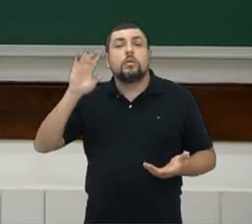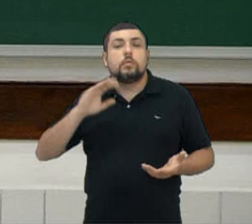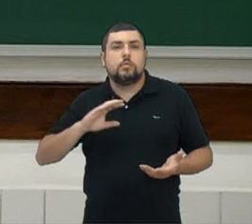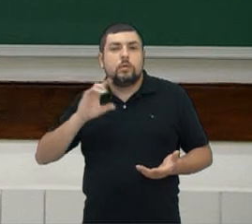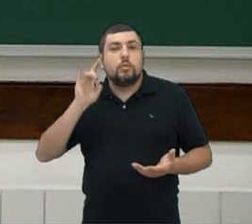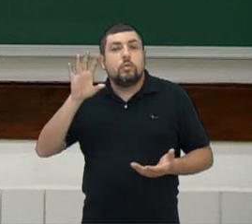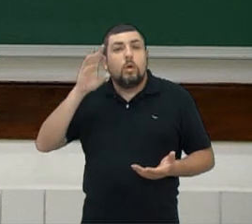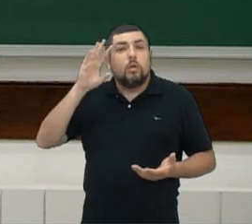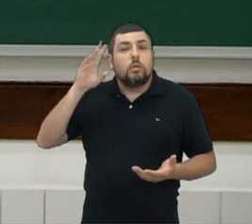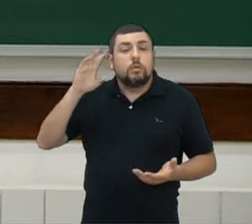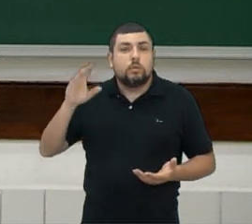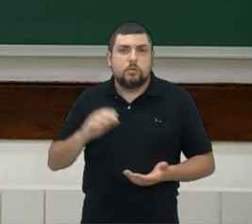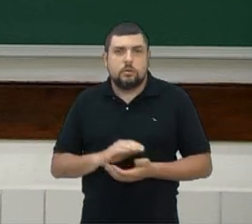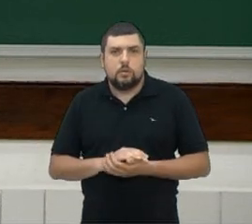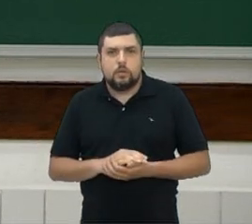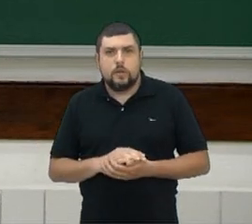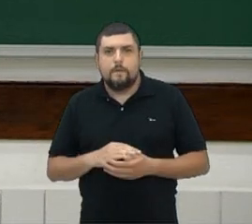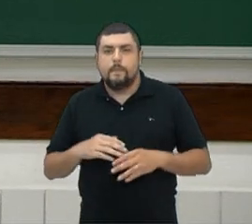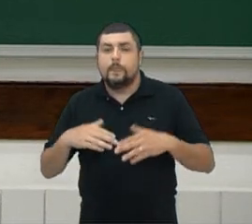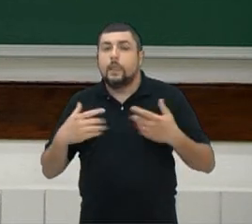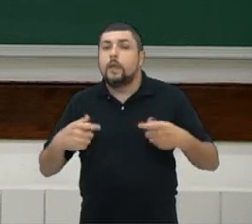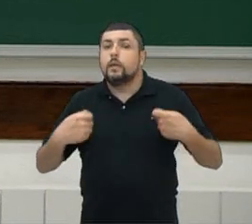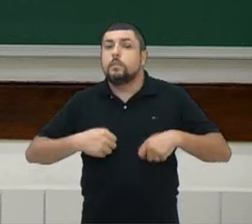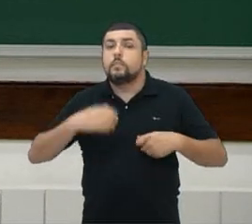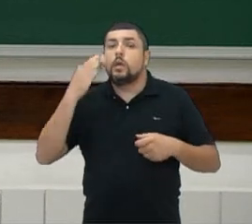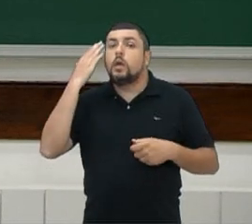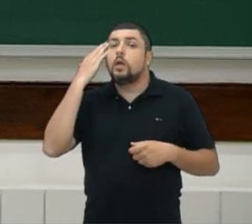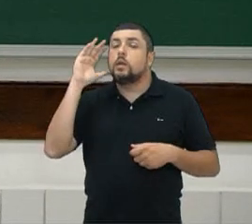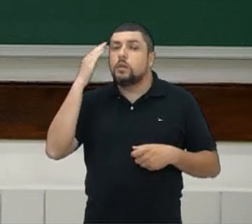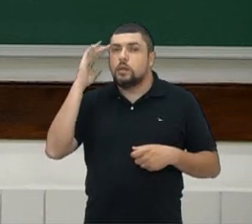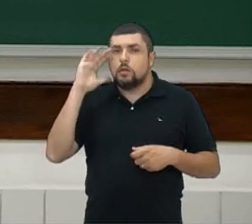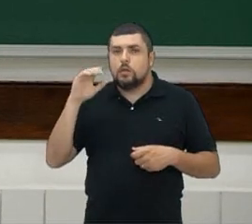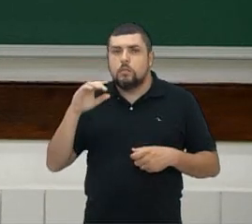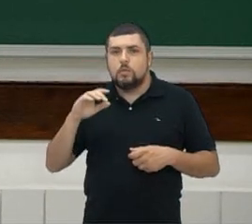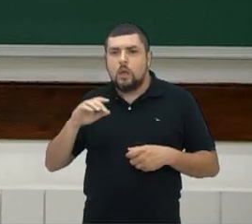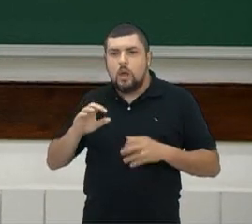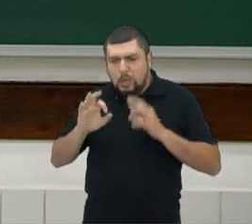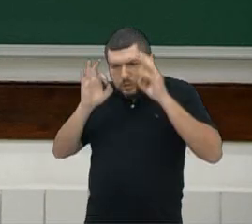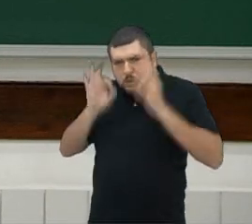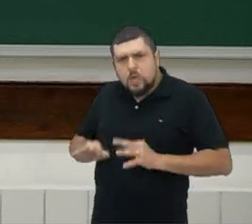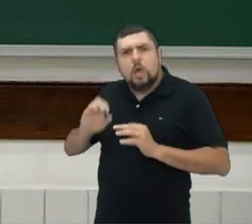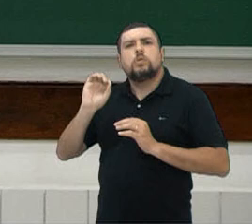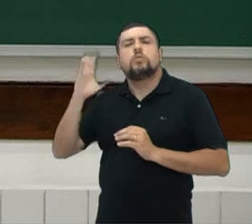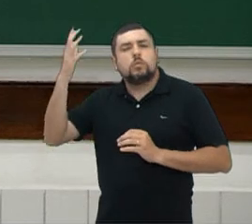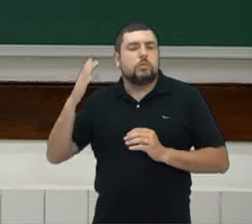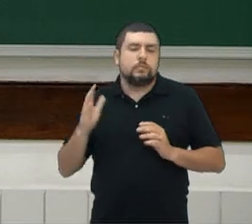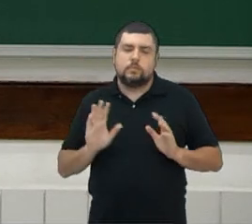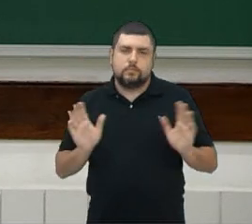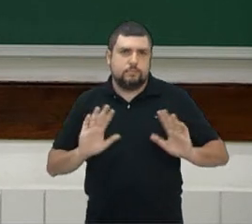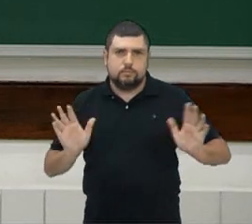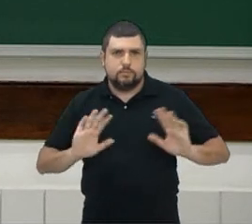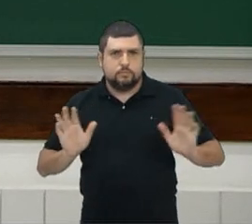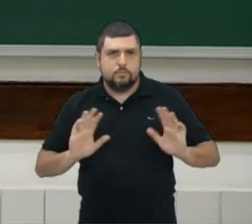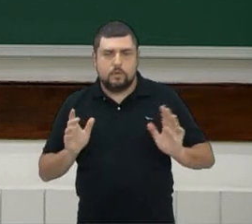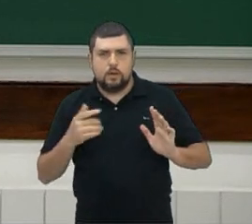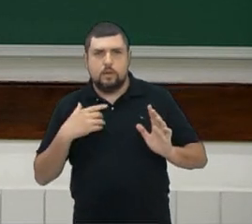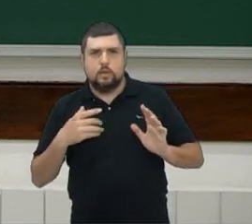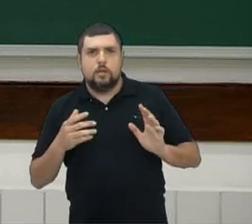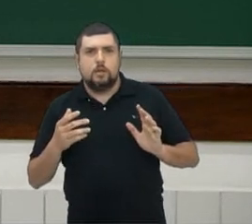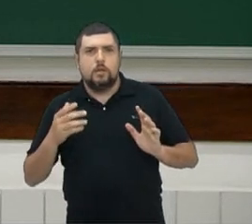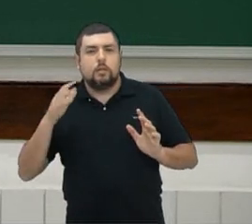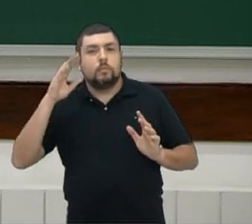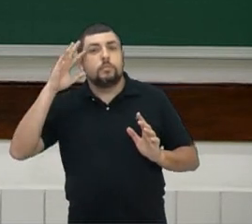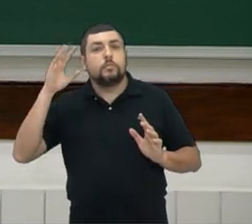hipóteses. E é isso que nós temos que entender na história. Não é crava, foi isso aqui, não. Hipóteses. Uma delas,